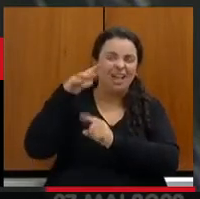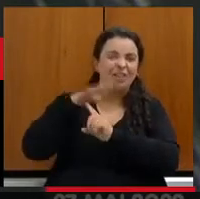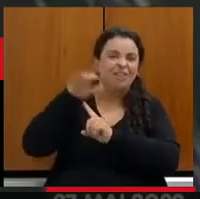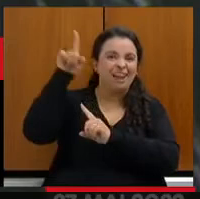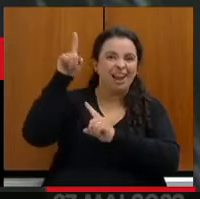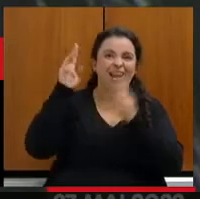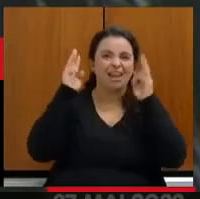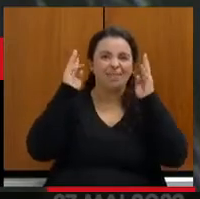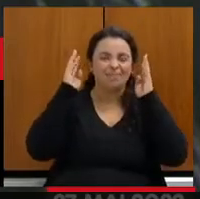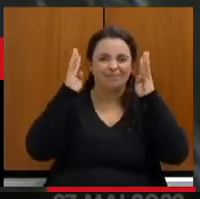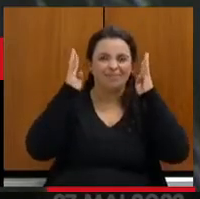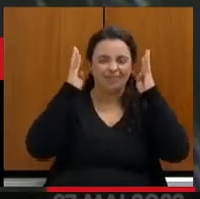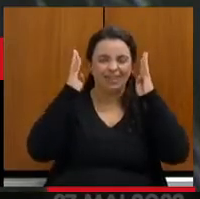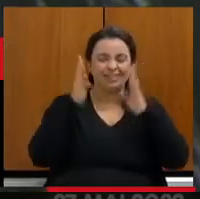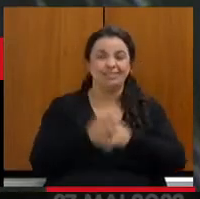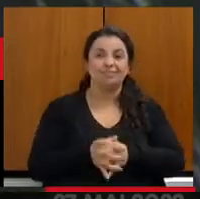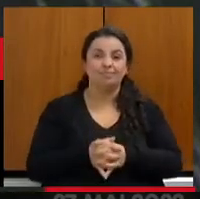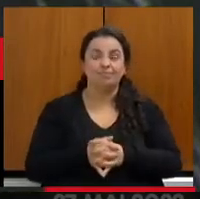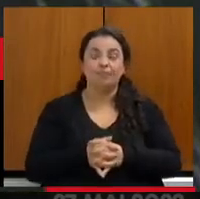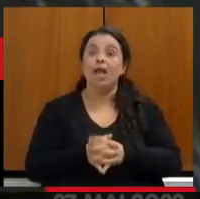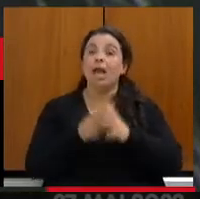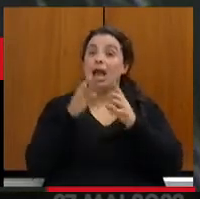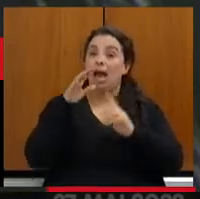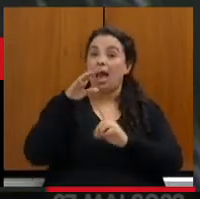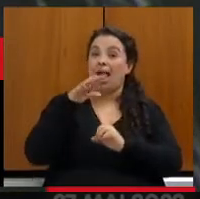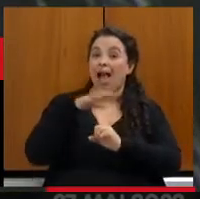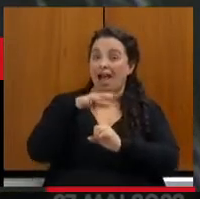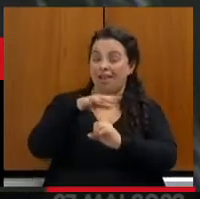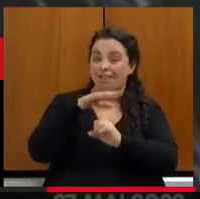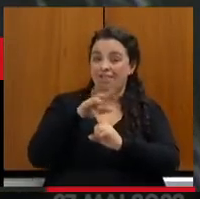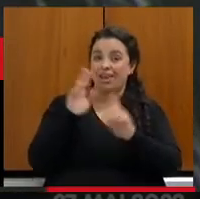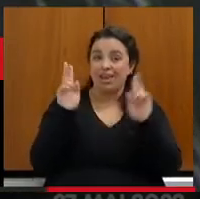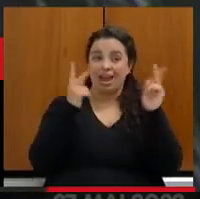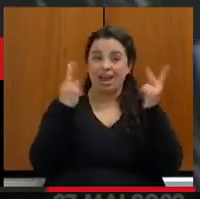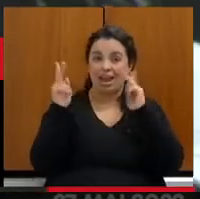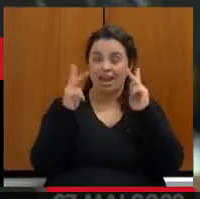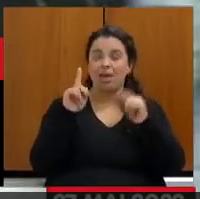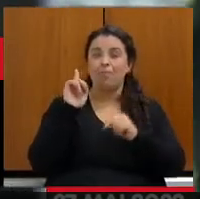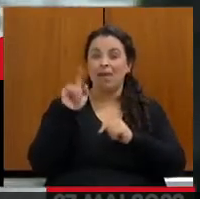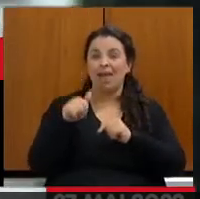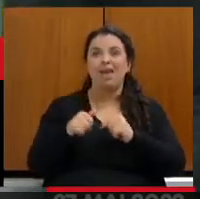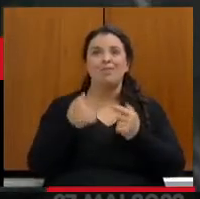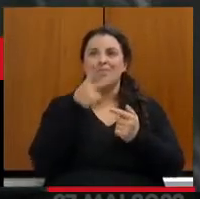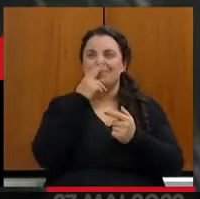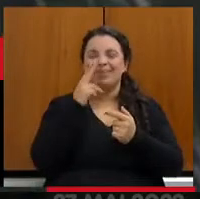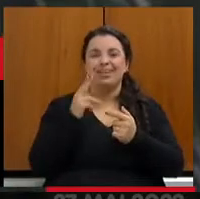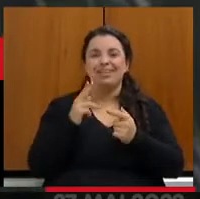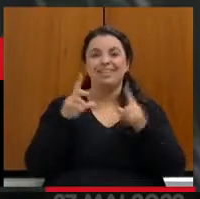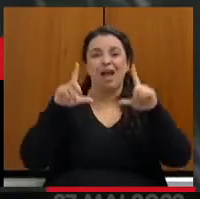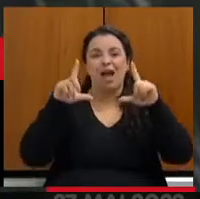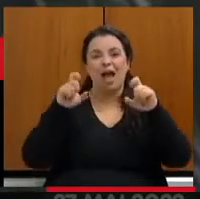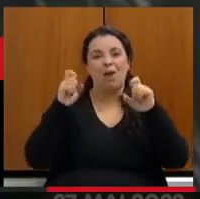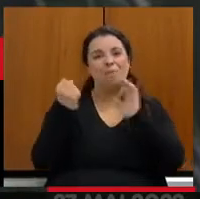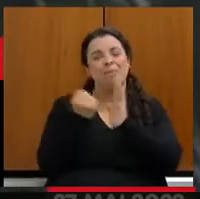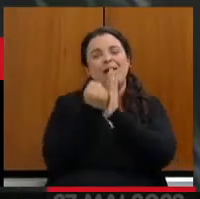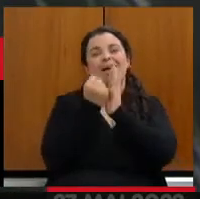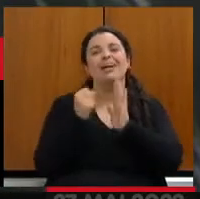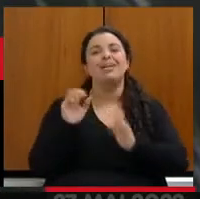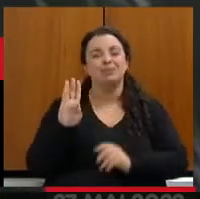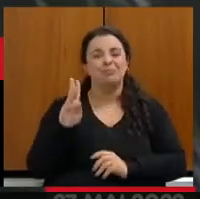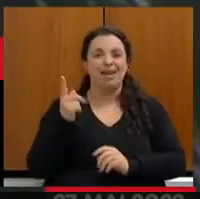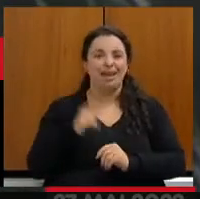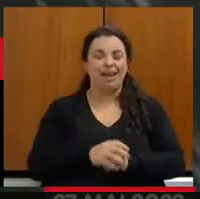de BH hoje são em torno de 40 mil pessoas que frequentam a todos os domingos pode vir a ser muito mais